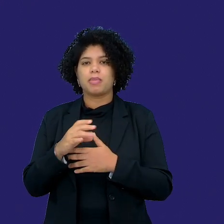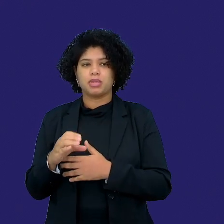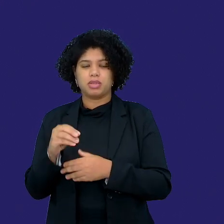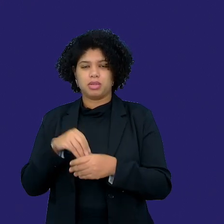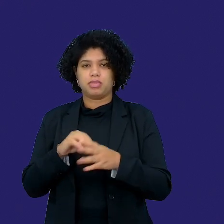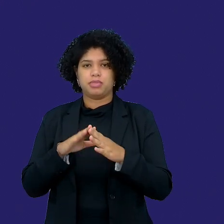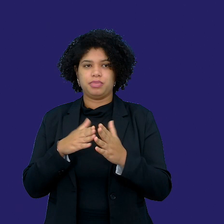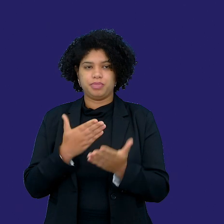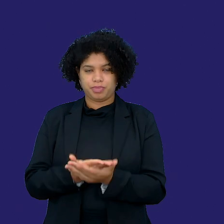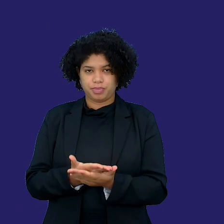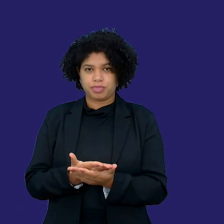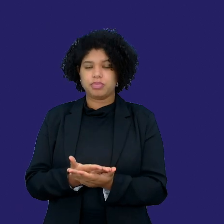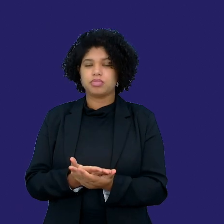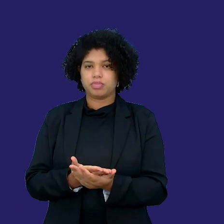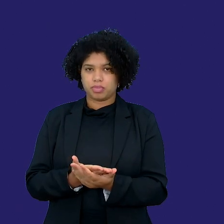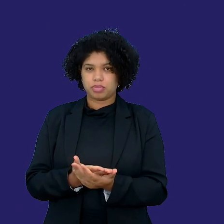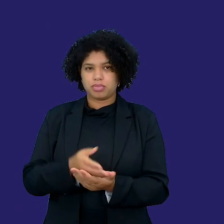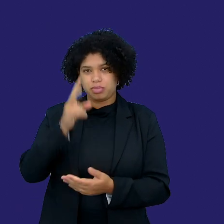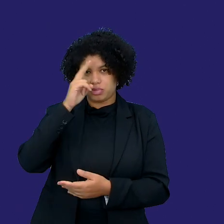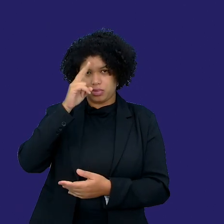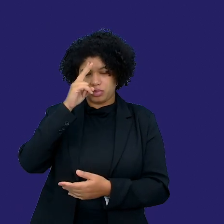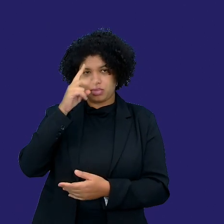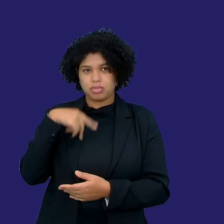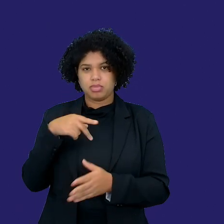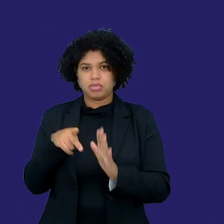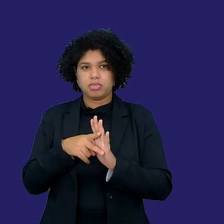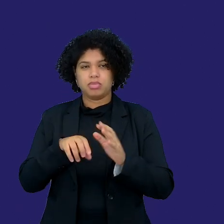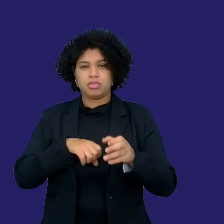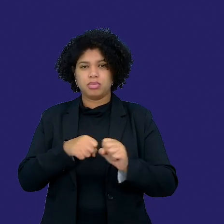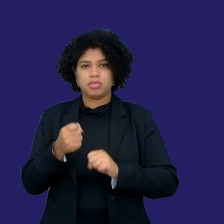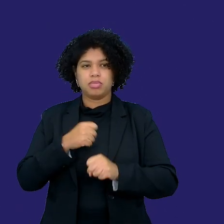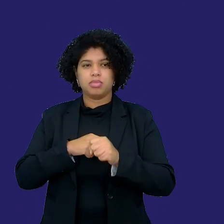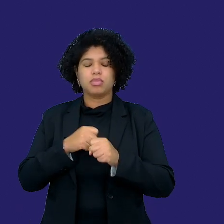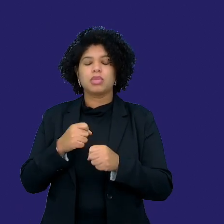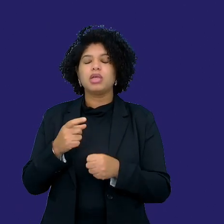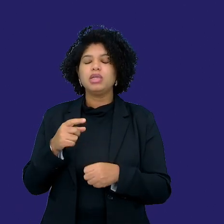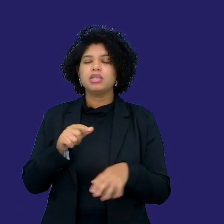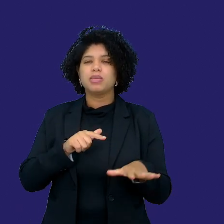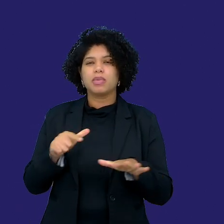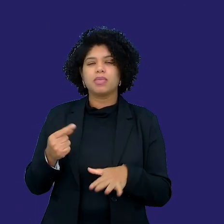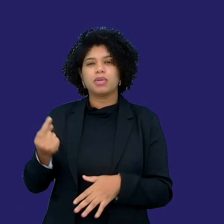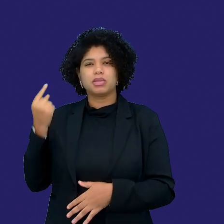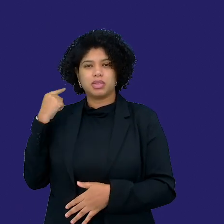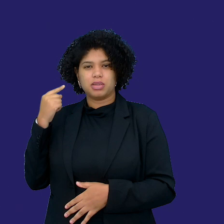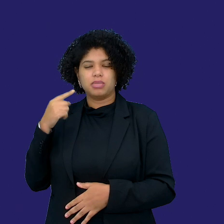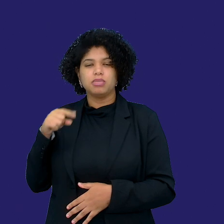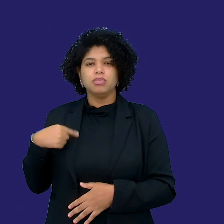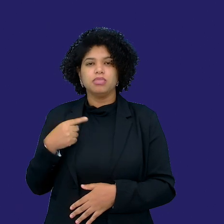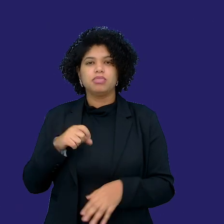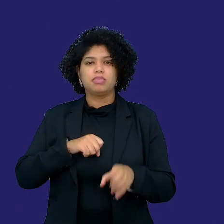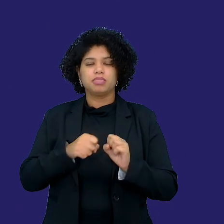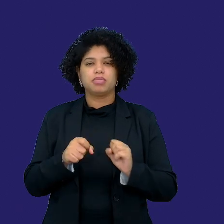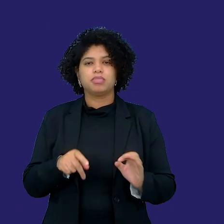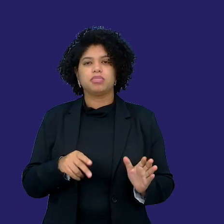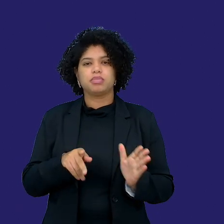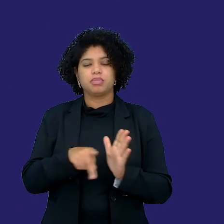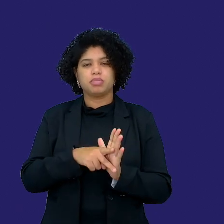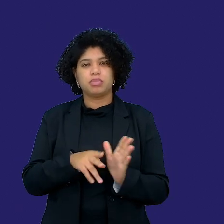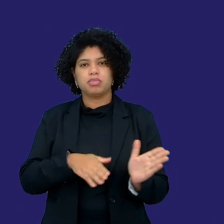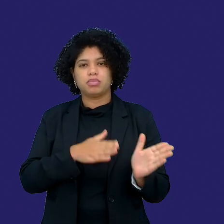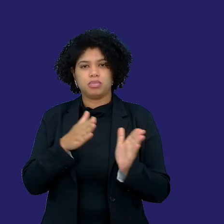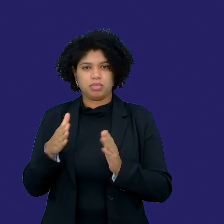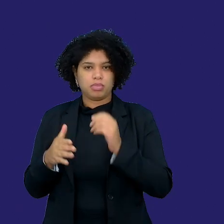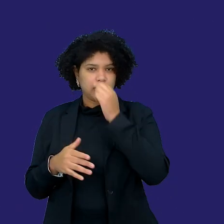tivemos essa formação, lembra, tivemos a formação na semana passada, no dia 10, formação de etapa, com